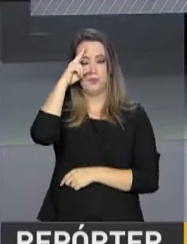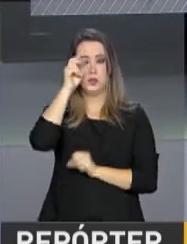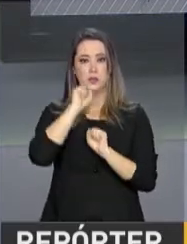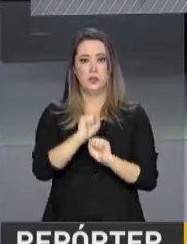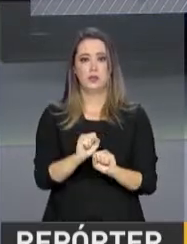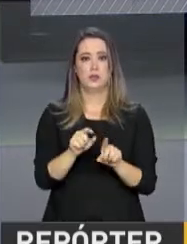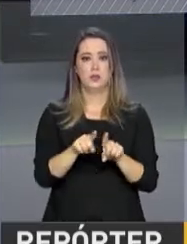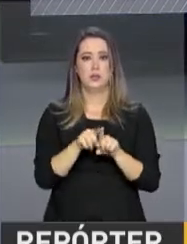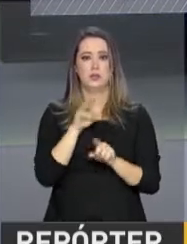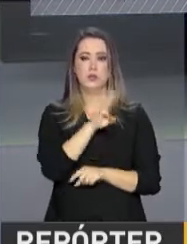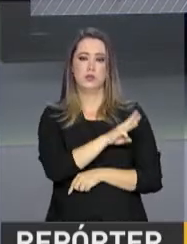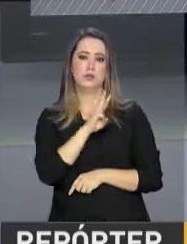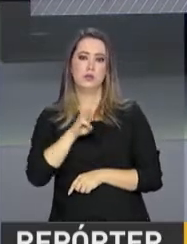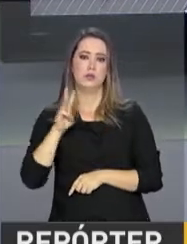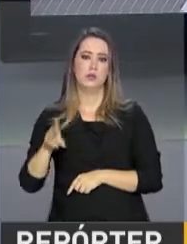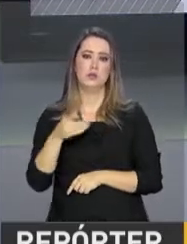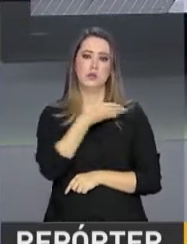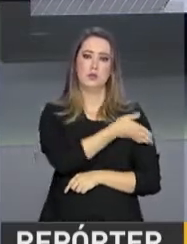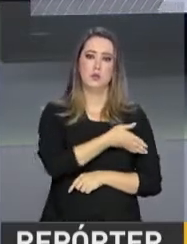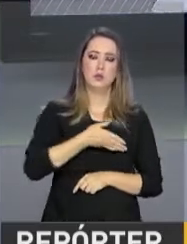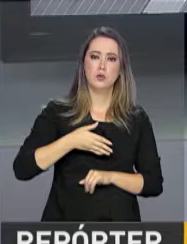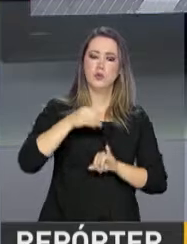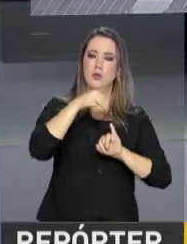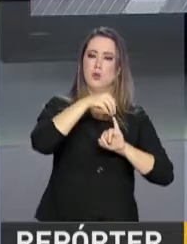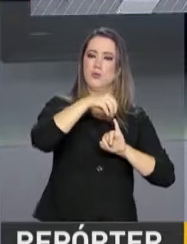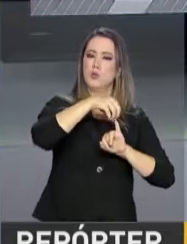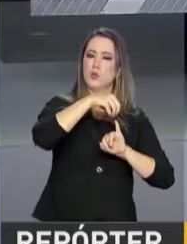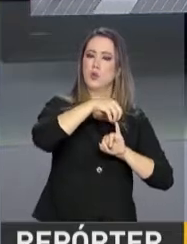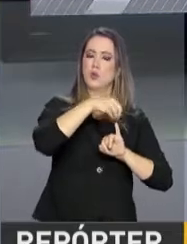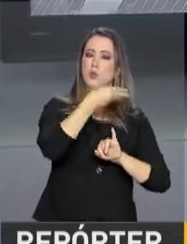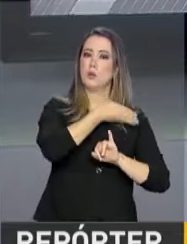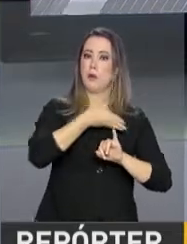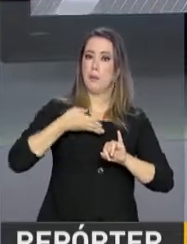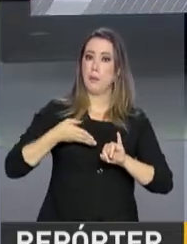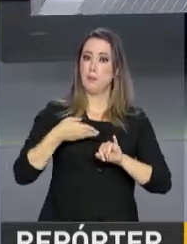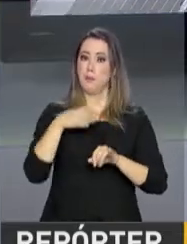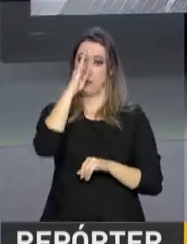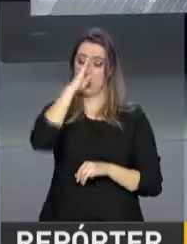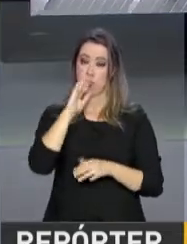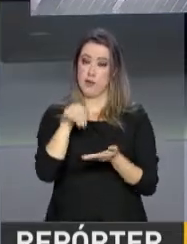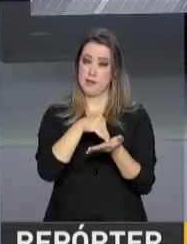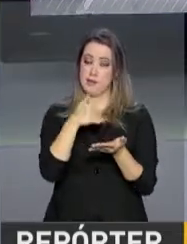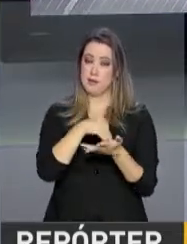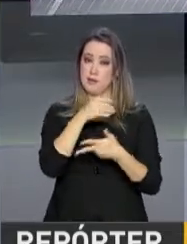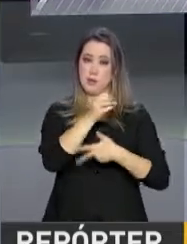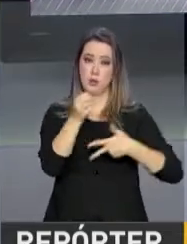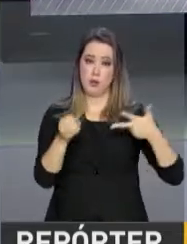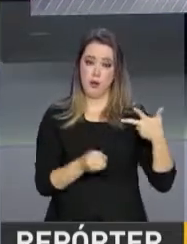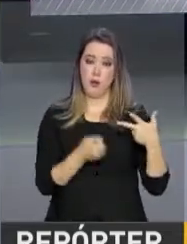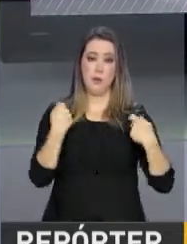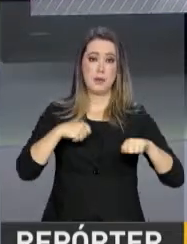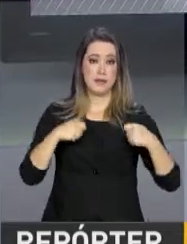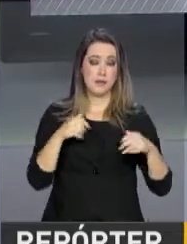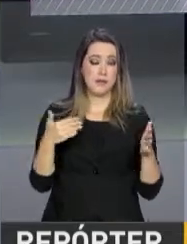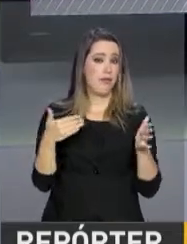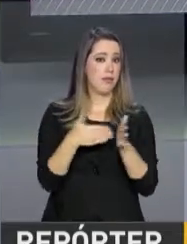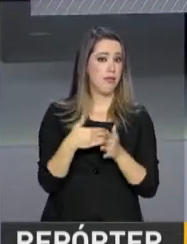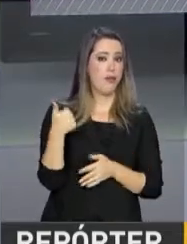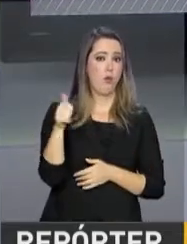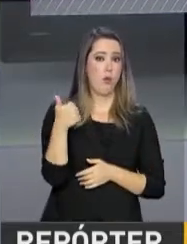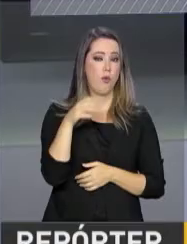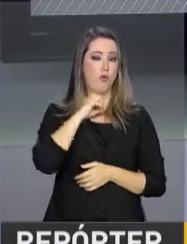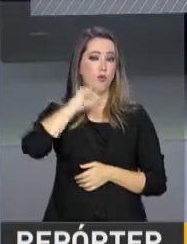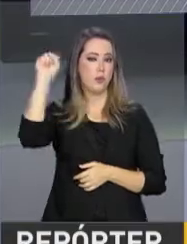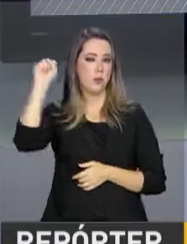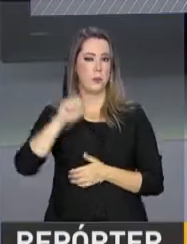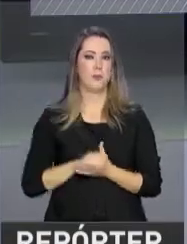por meio do site do instituto nacional de estudos e pesquisas educacionais anísio teixeira inep o prazo termina no dia